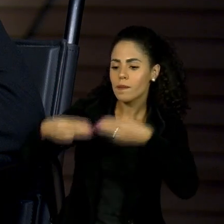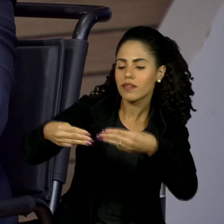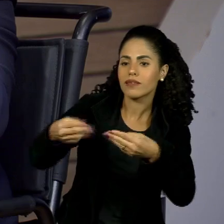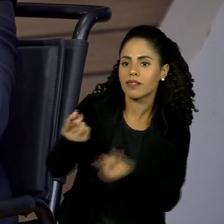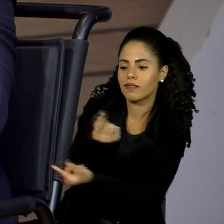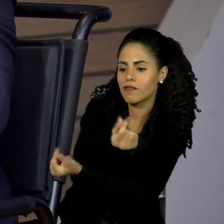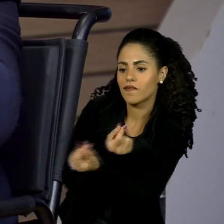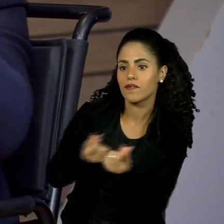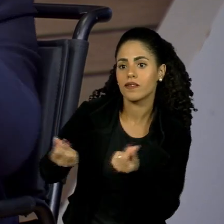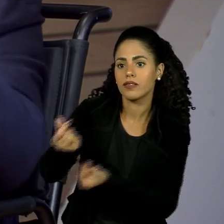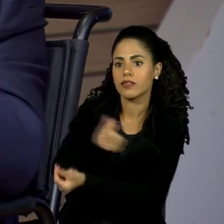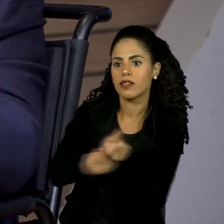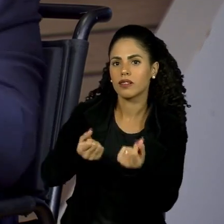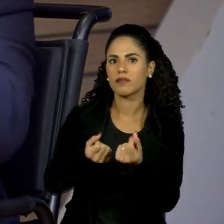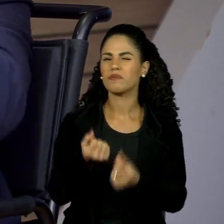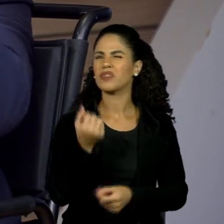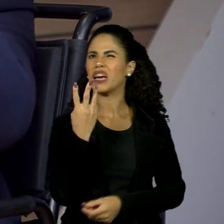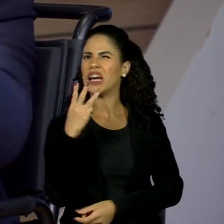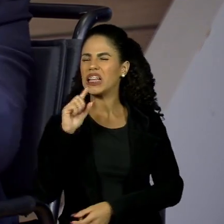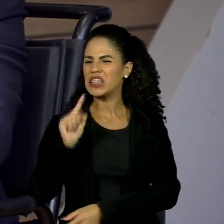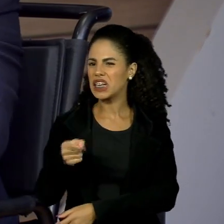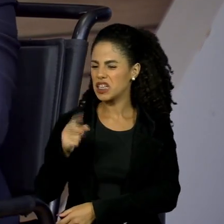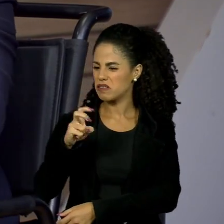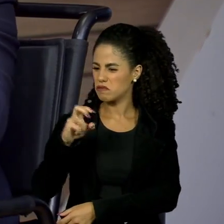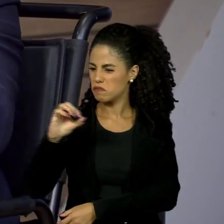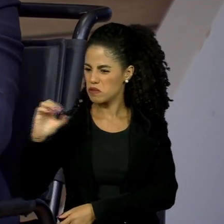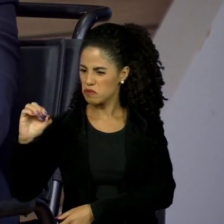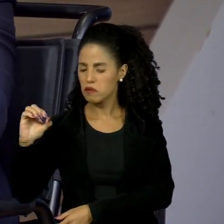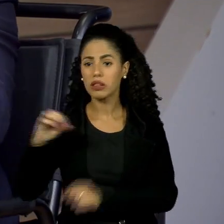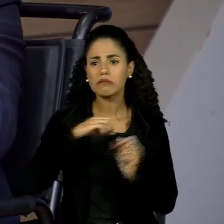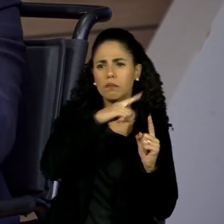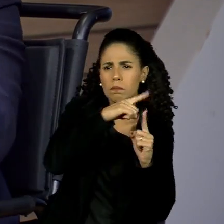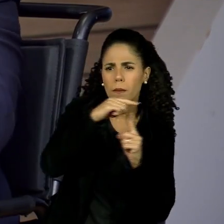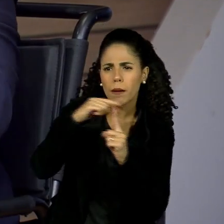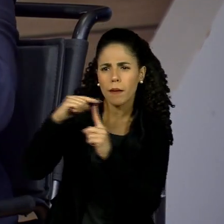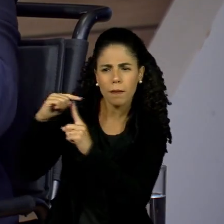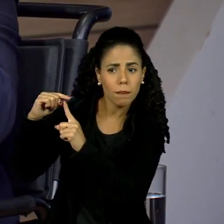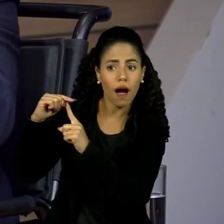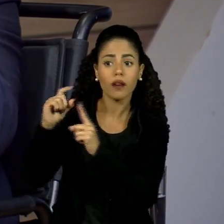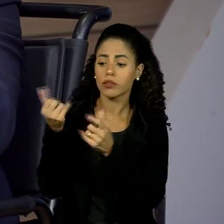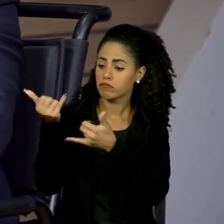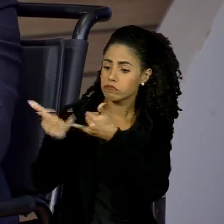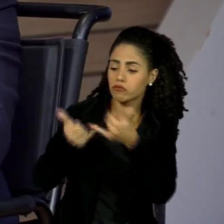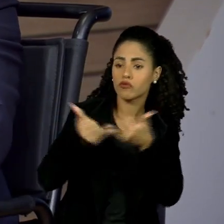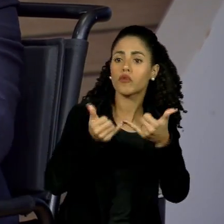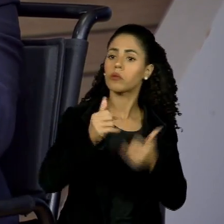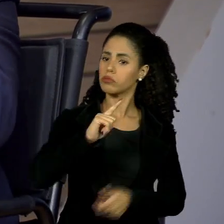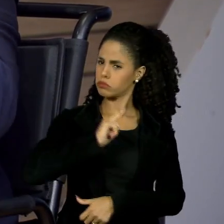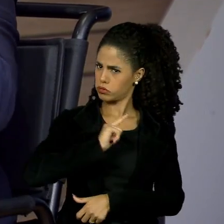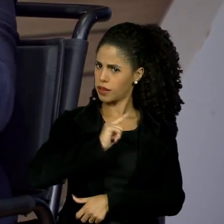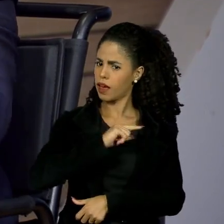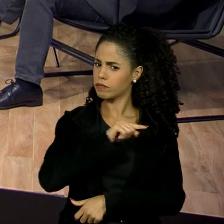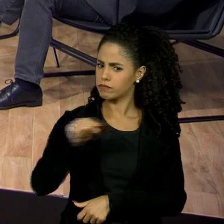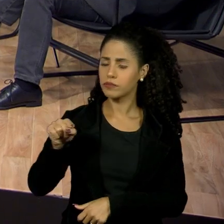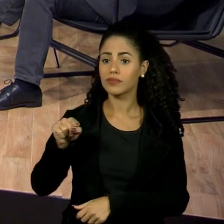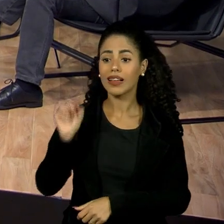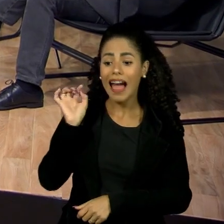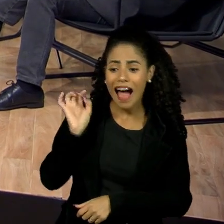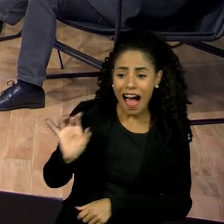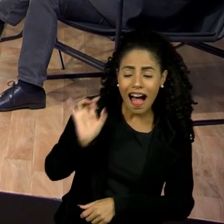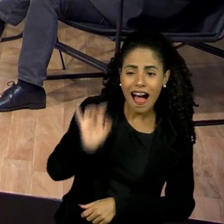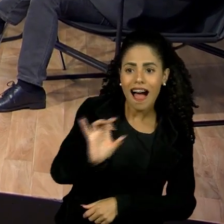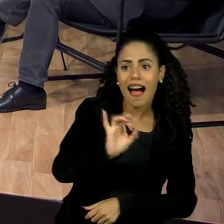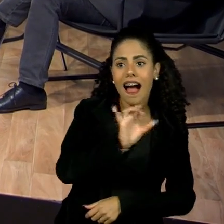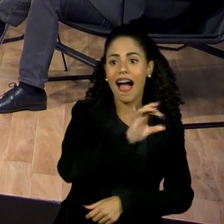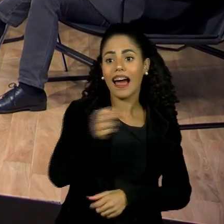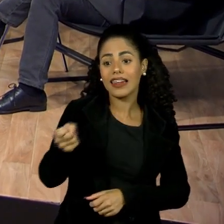cria assim, algo como 3.500, 4.000 modalidades de jogos em um ano, existe uma criatividade muito grande, cada modalidade